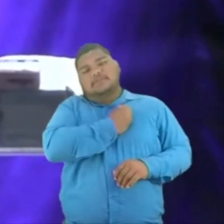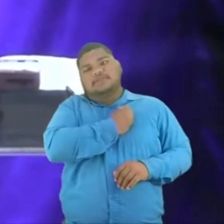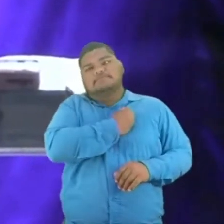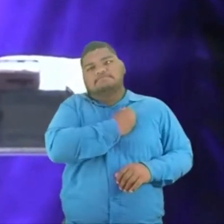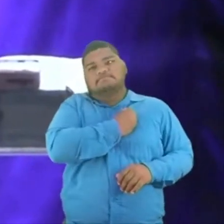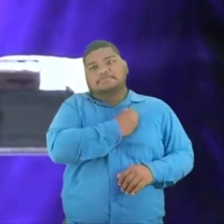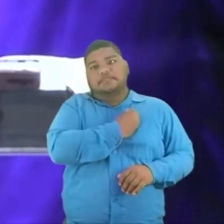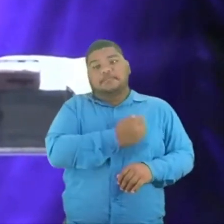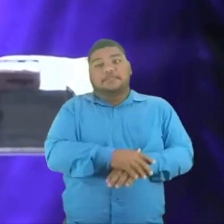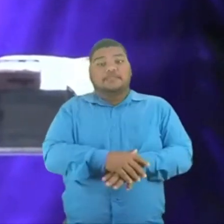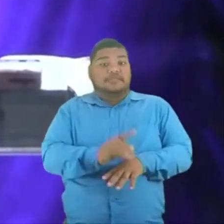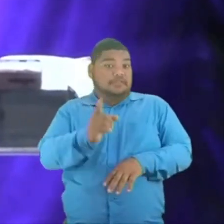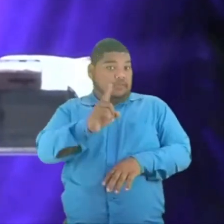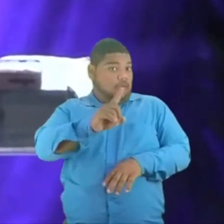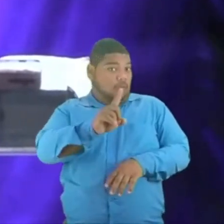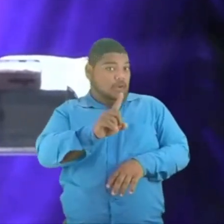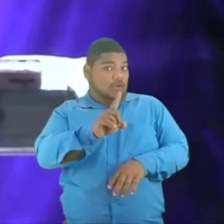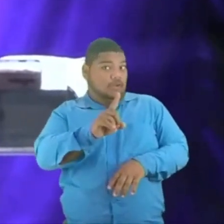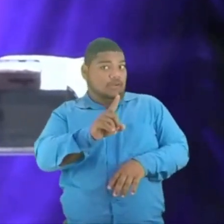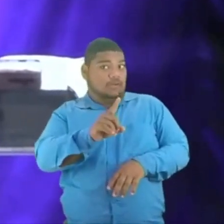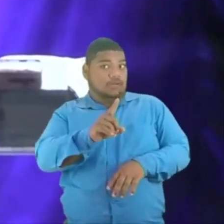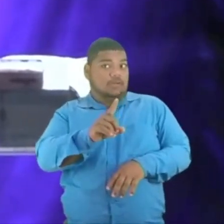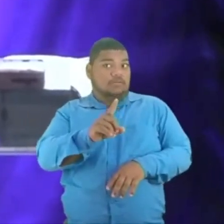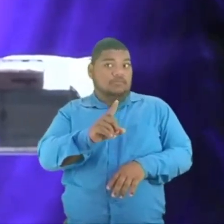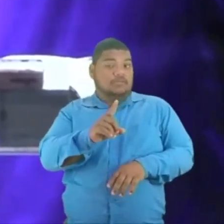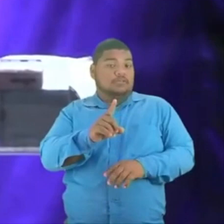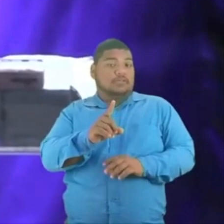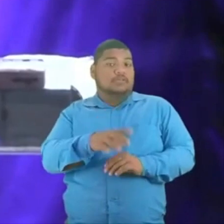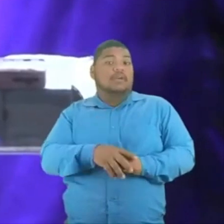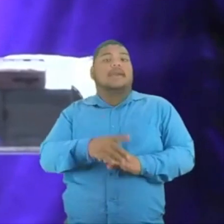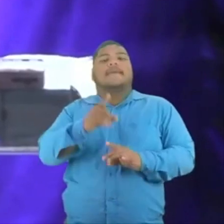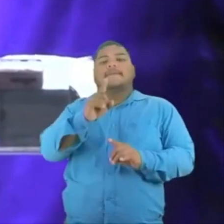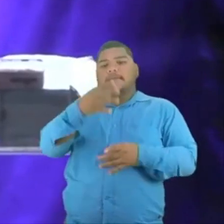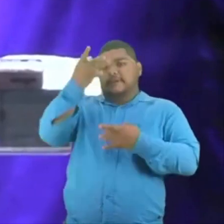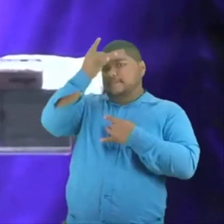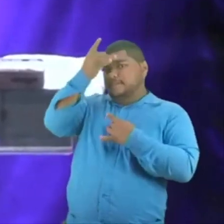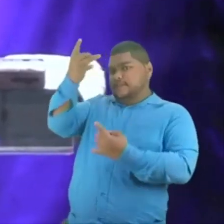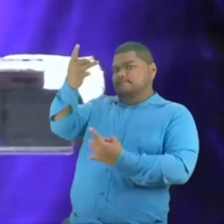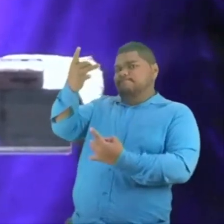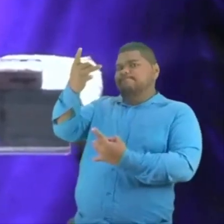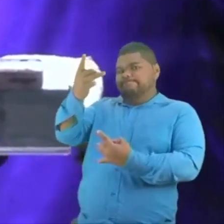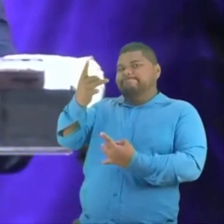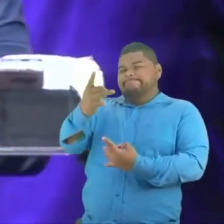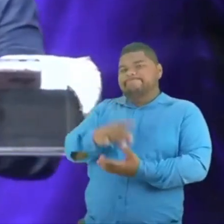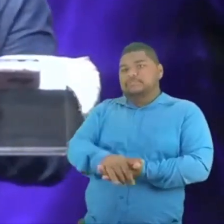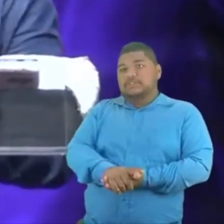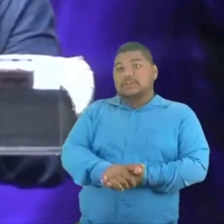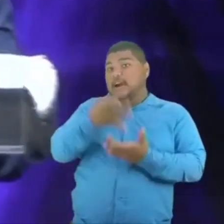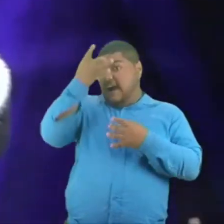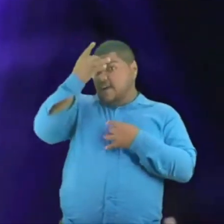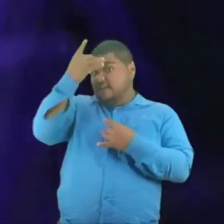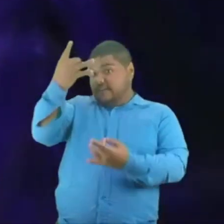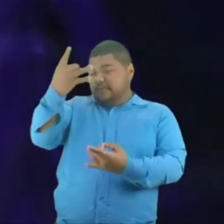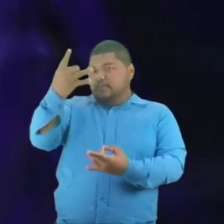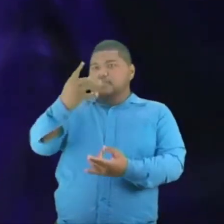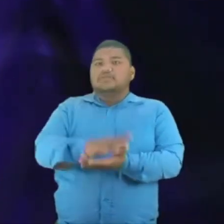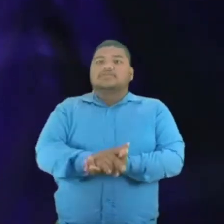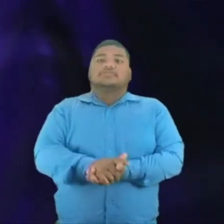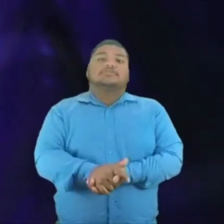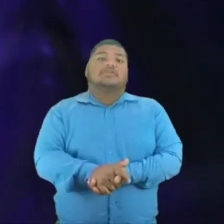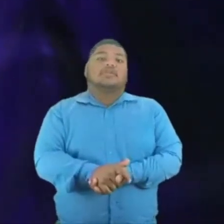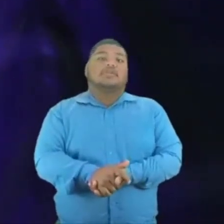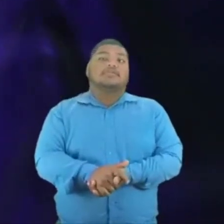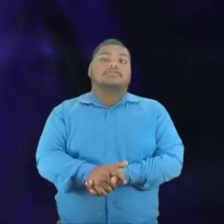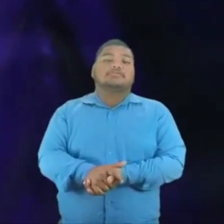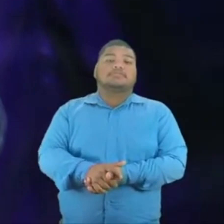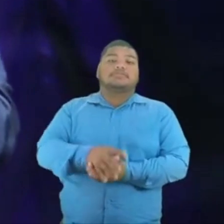por aquilo que você acha que é pela fé. E aí a fé é exatamente isso, é o que diz